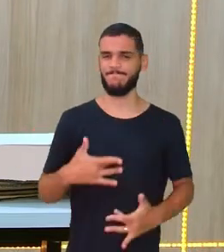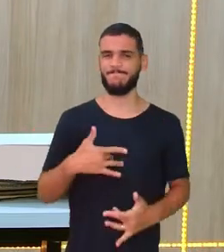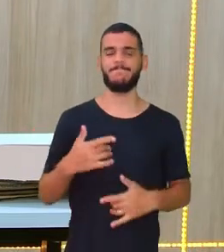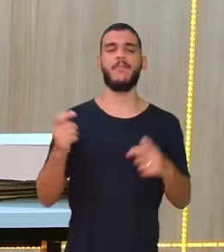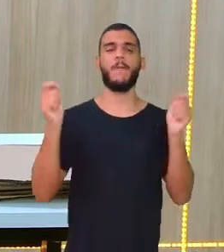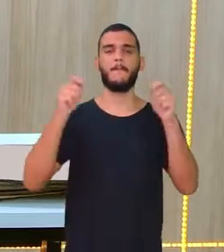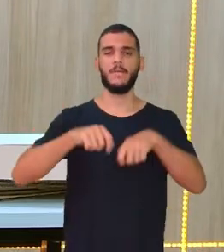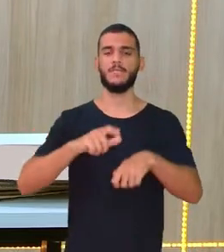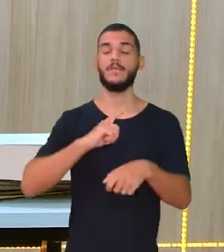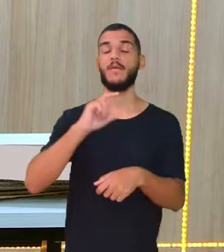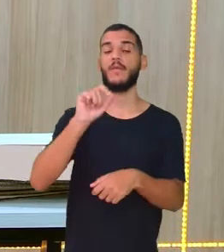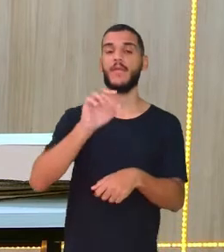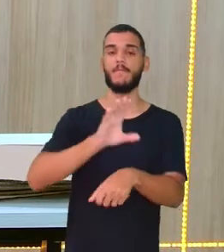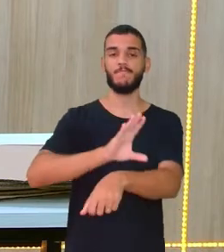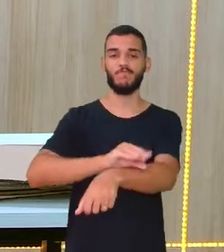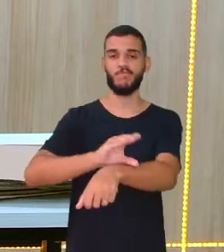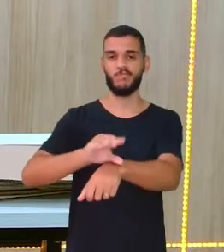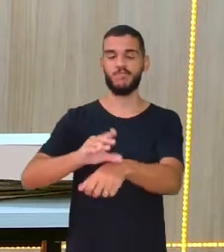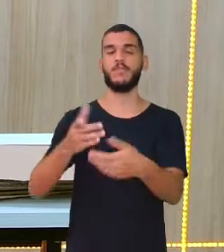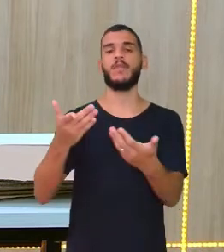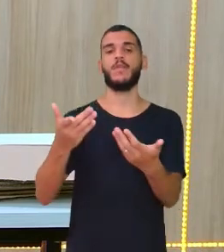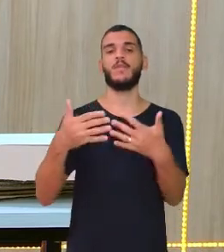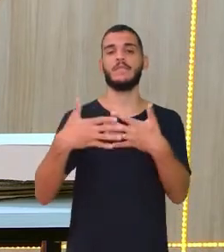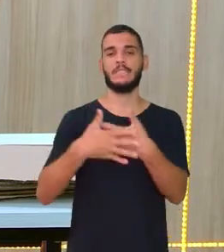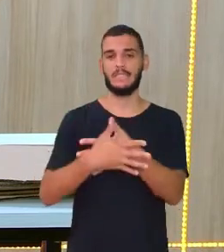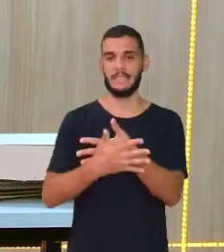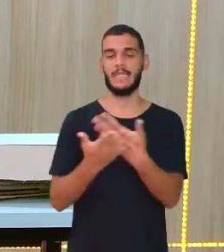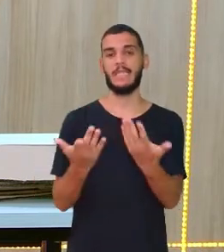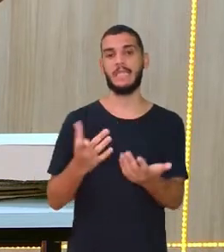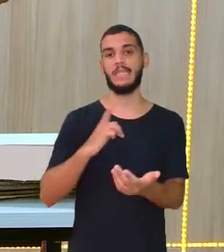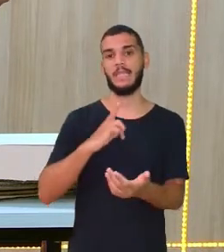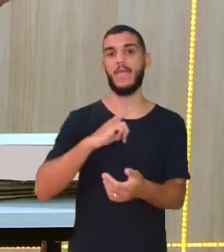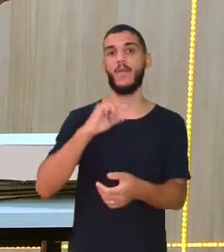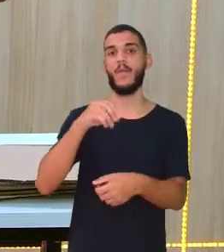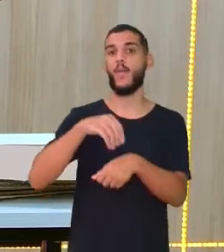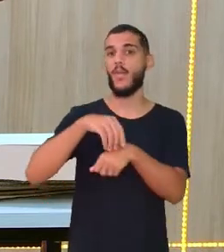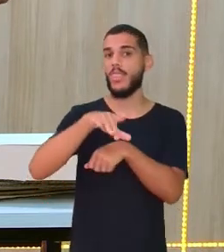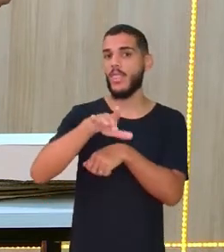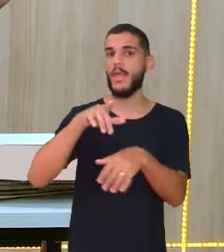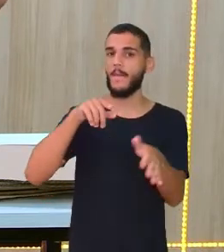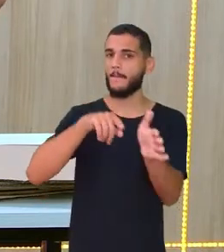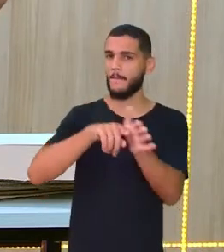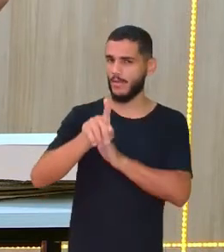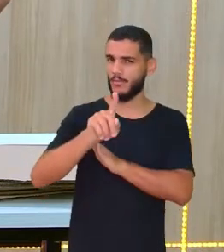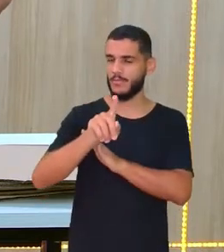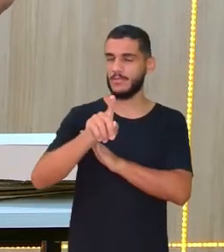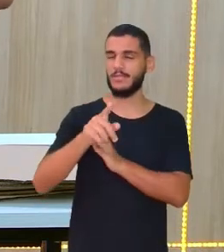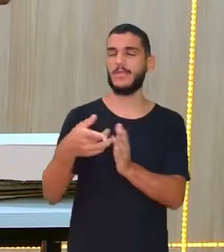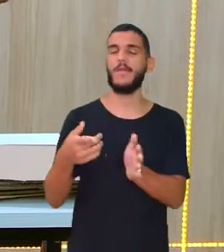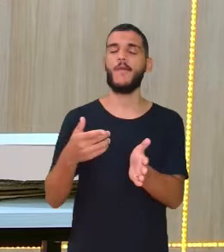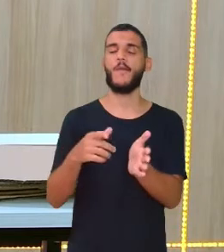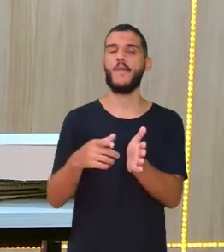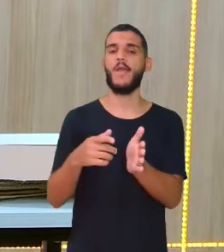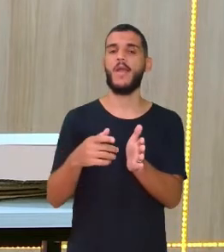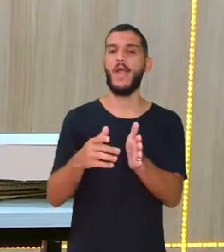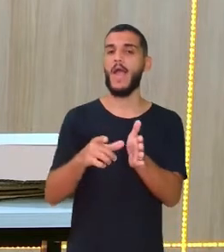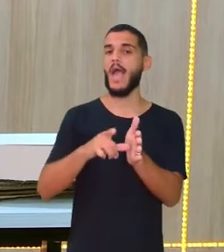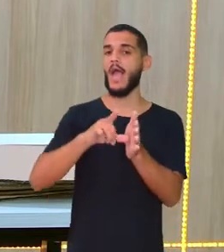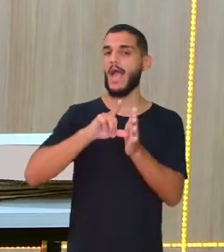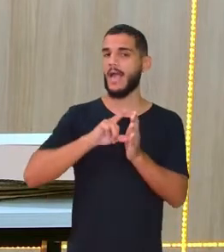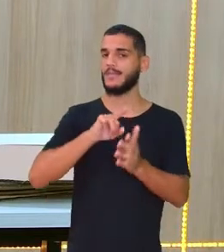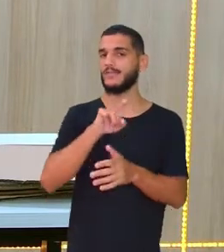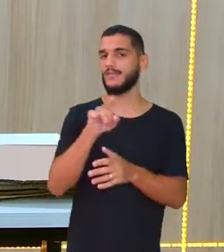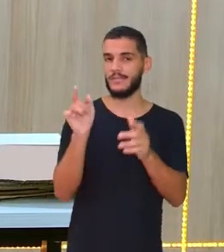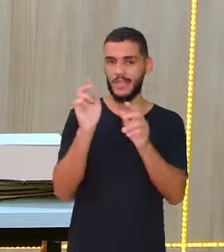têm o tecido muscular. Acho que aqui eu estou dando uma dica para uma perguntinha que apareceu aí no início. Então, dá para dar uma